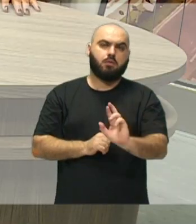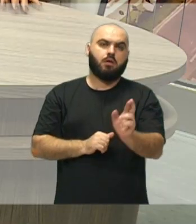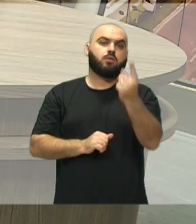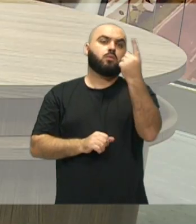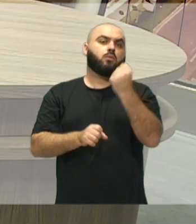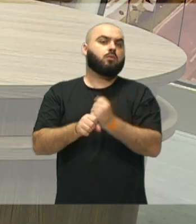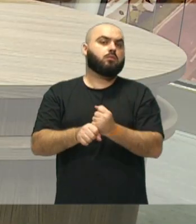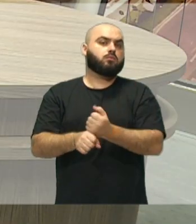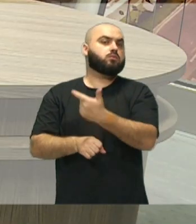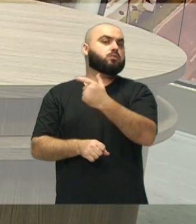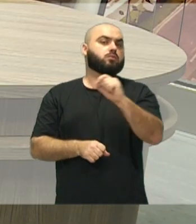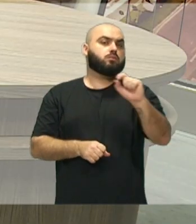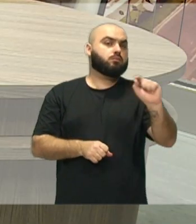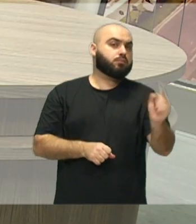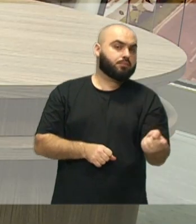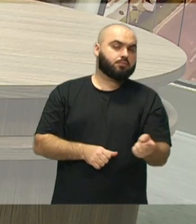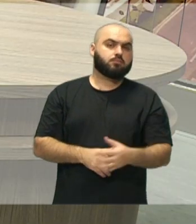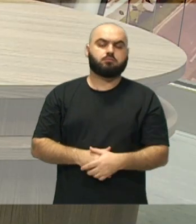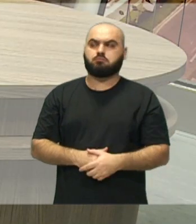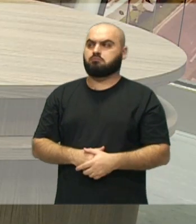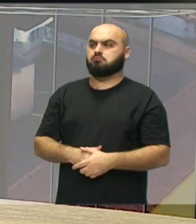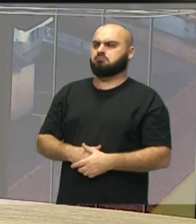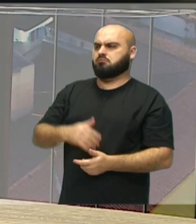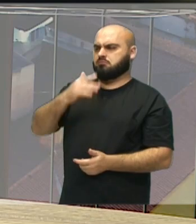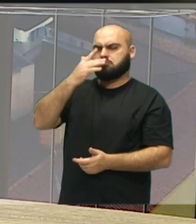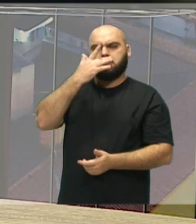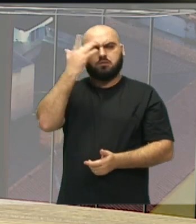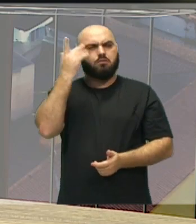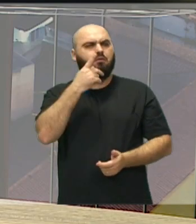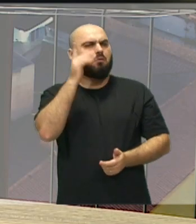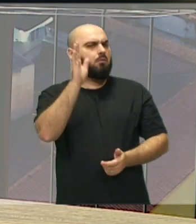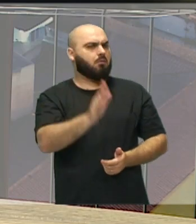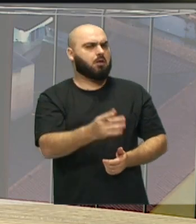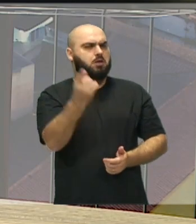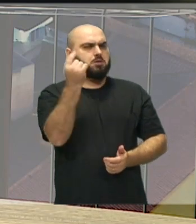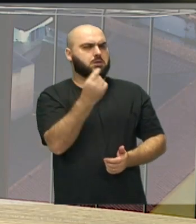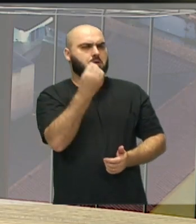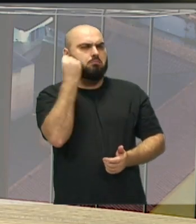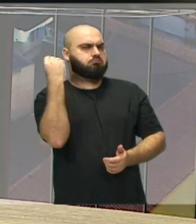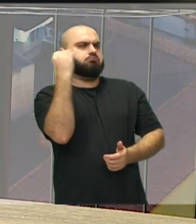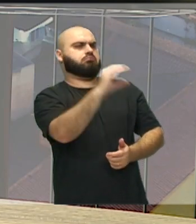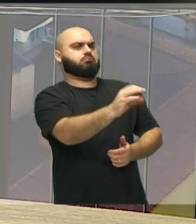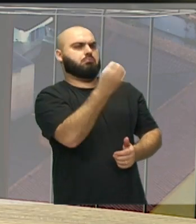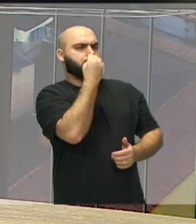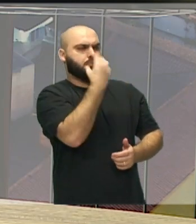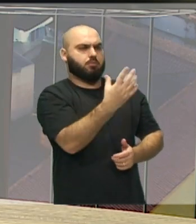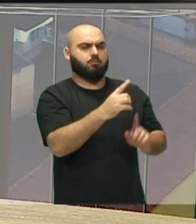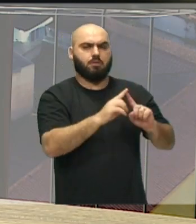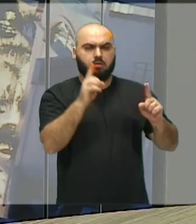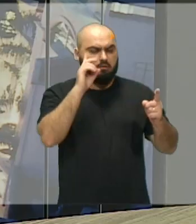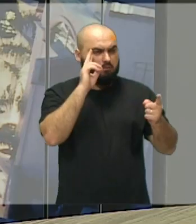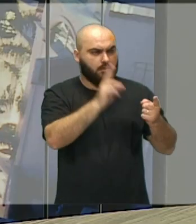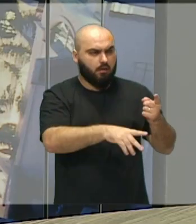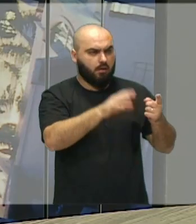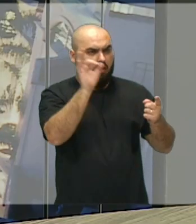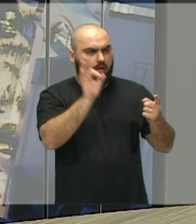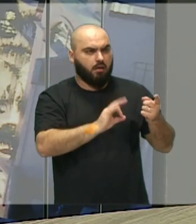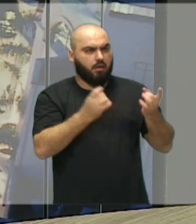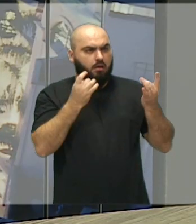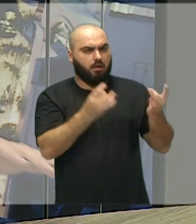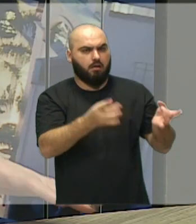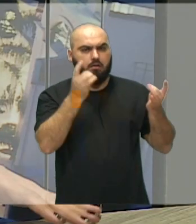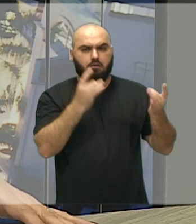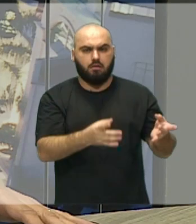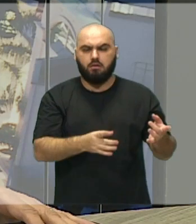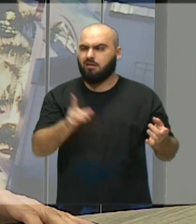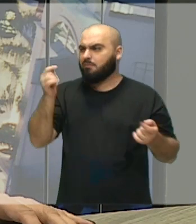E assim, as pessoas, não, recebe um dinheiro bom, Só que você vai olhar todos os muito custos, é muito pouco.